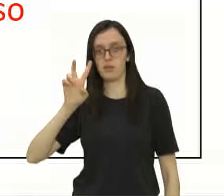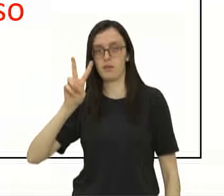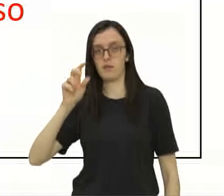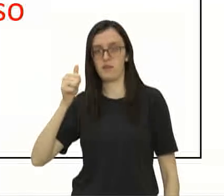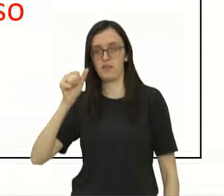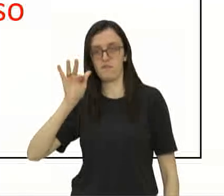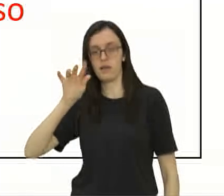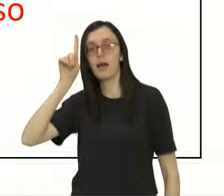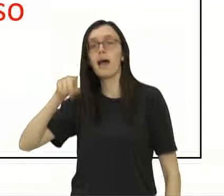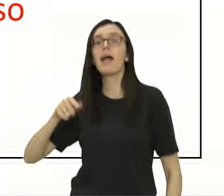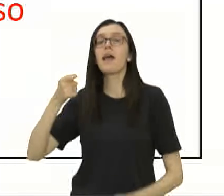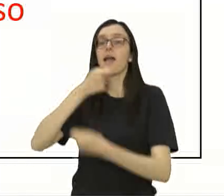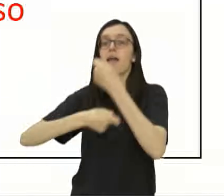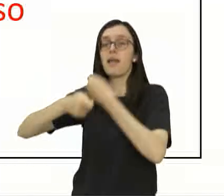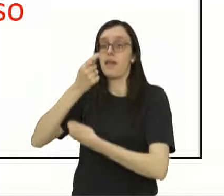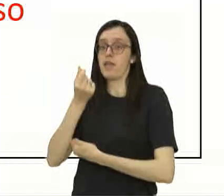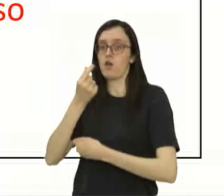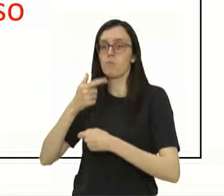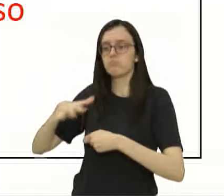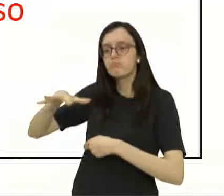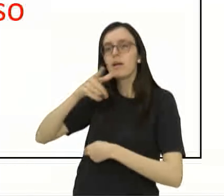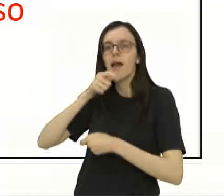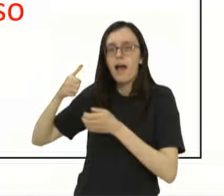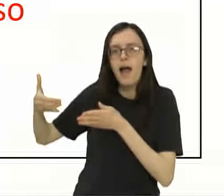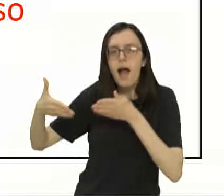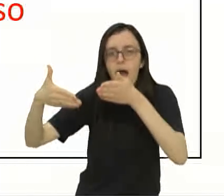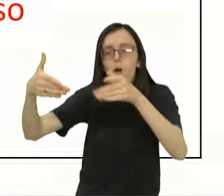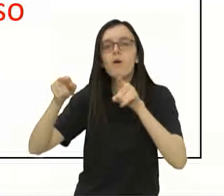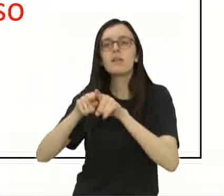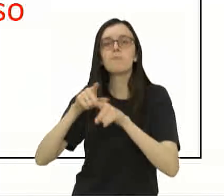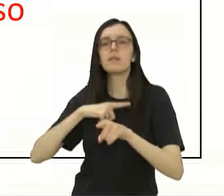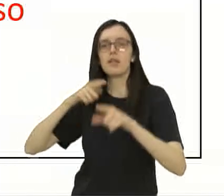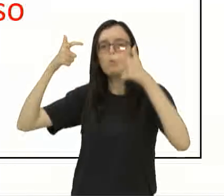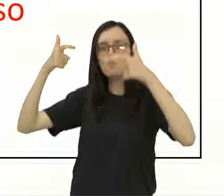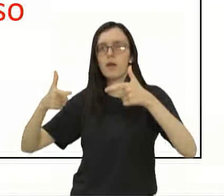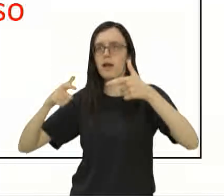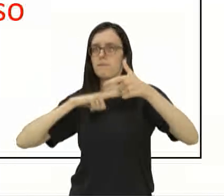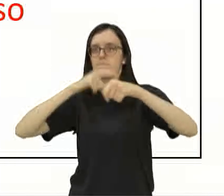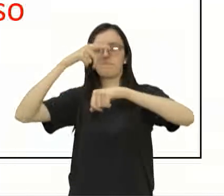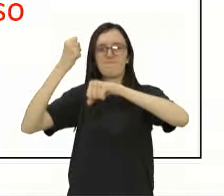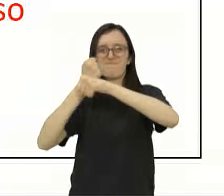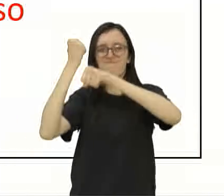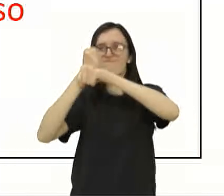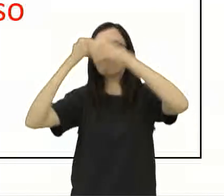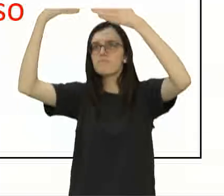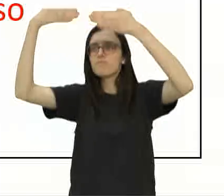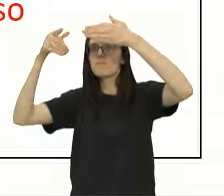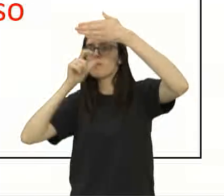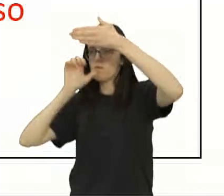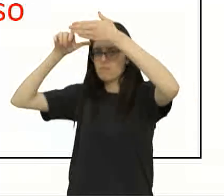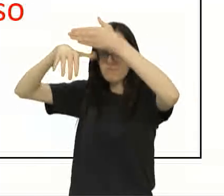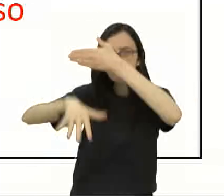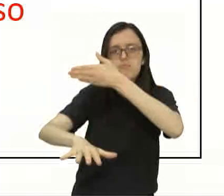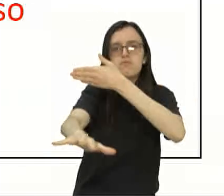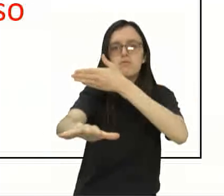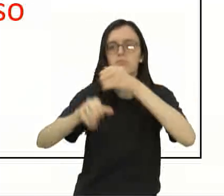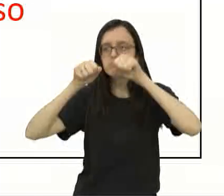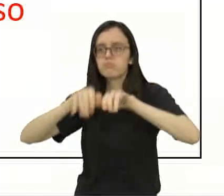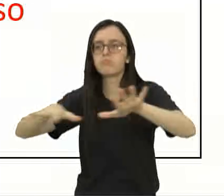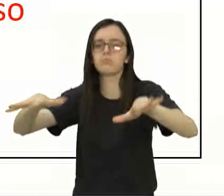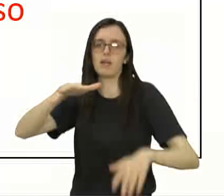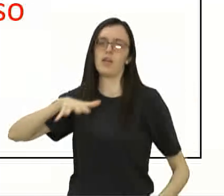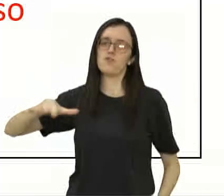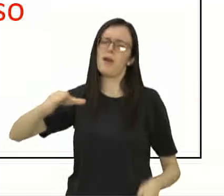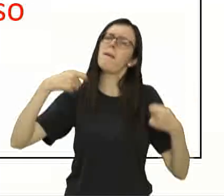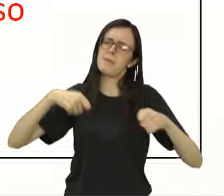uso econômico das águas do Rio São Francisco, de cujas barragens vem a energia que impulsiona a região. Lógico, eu